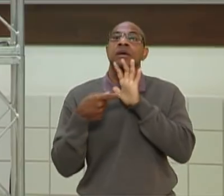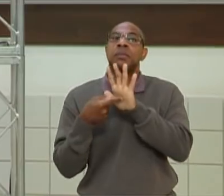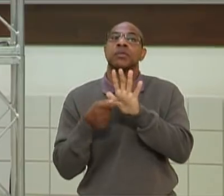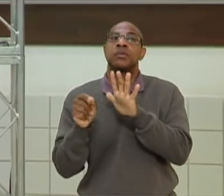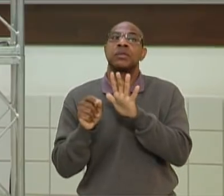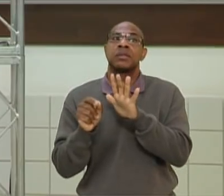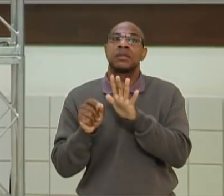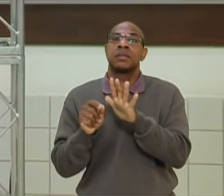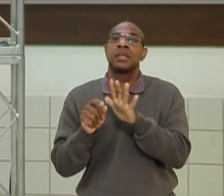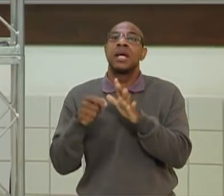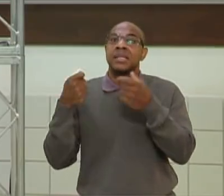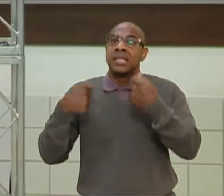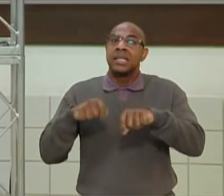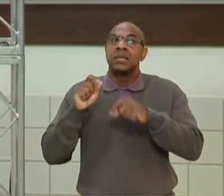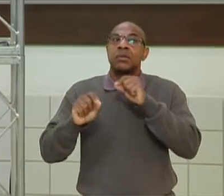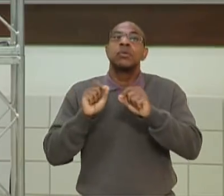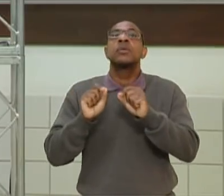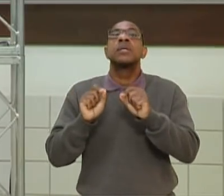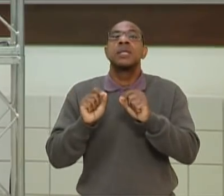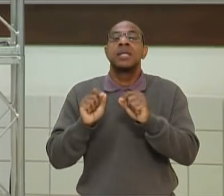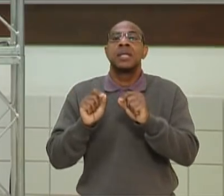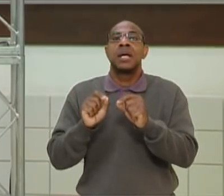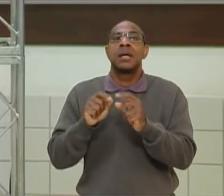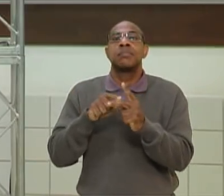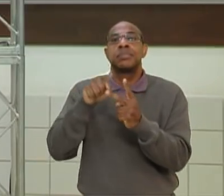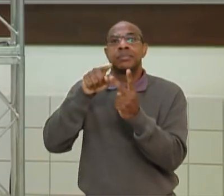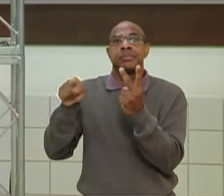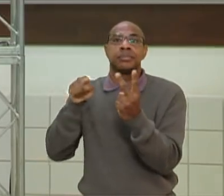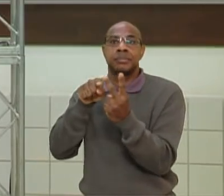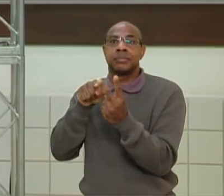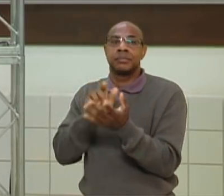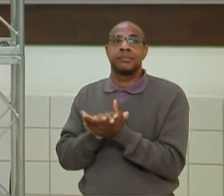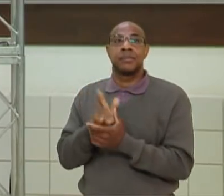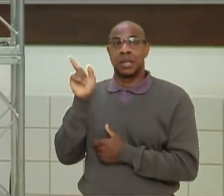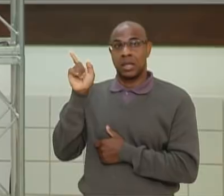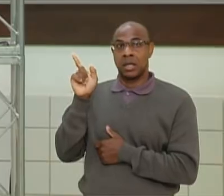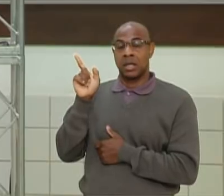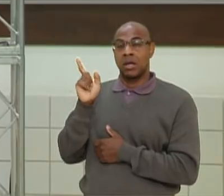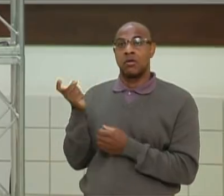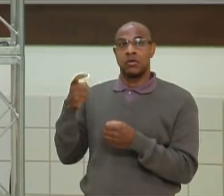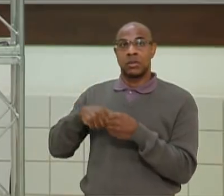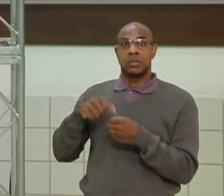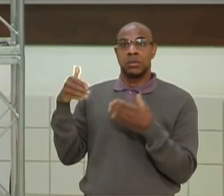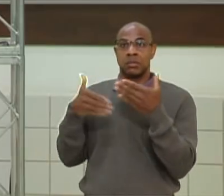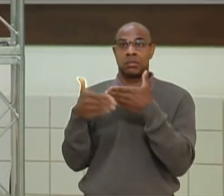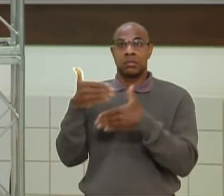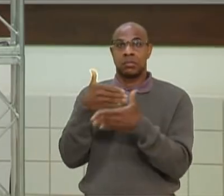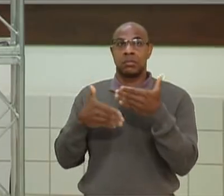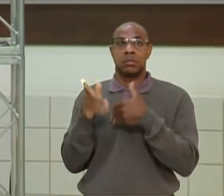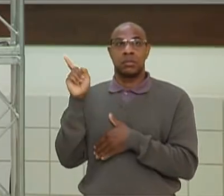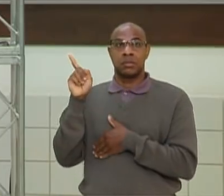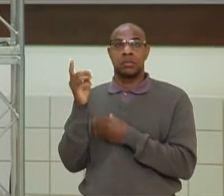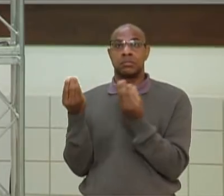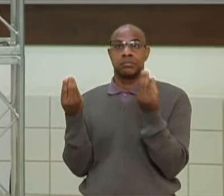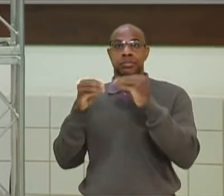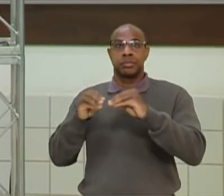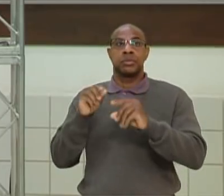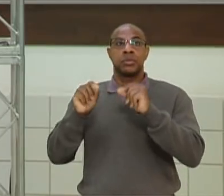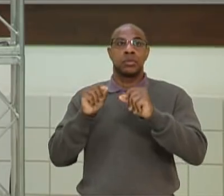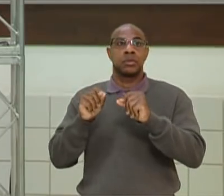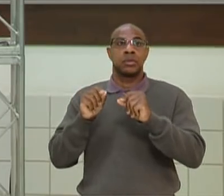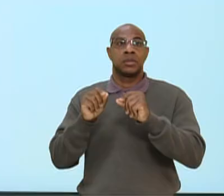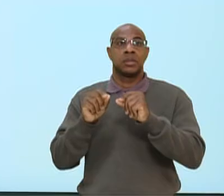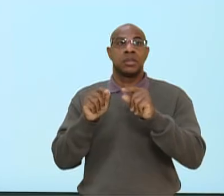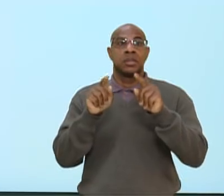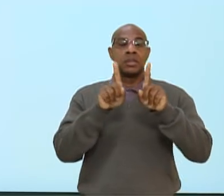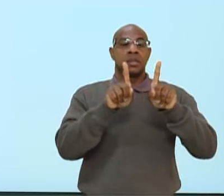há necessidade da gente fazer a racionalização. Voltando agora aqui para o nosso slide e aplicando aqui o valor